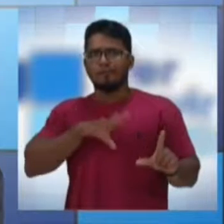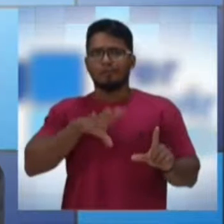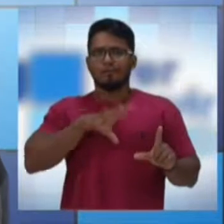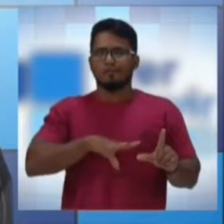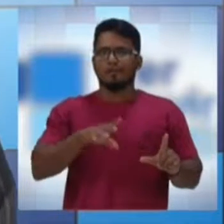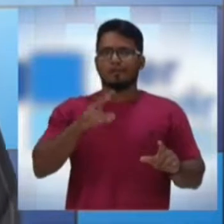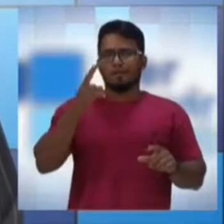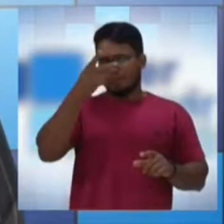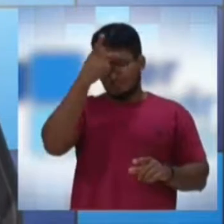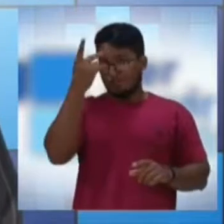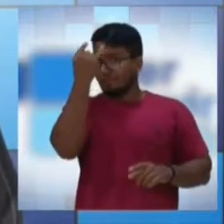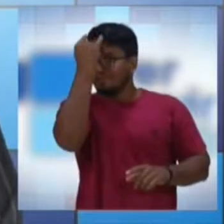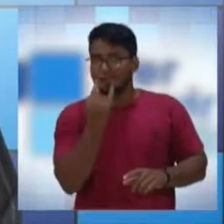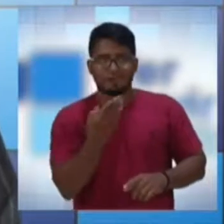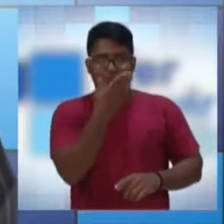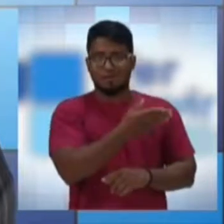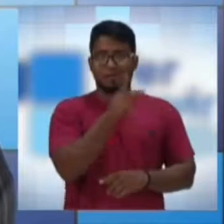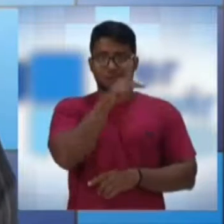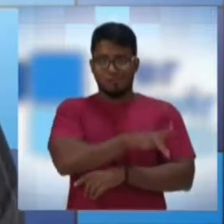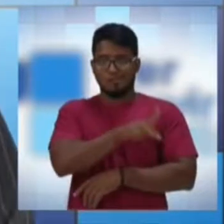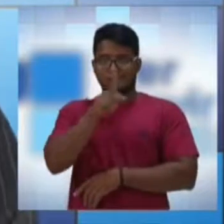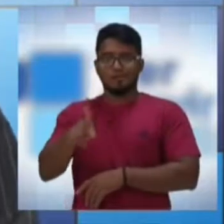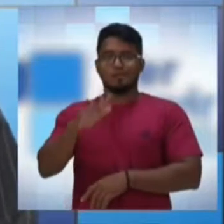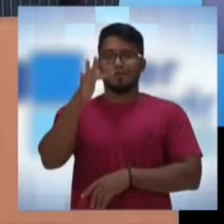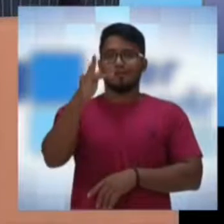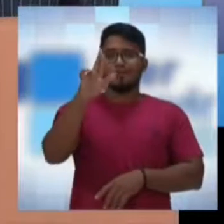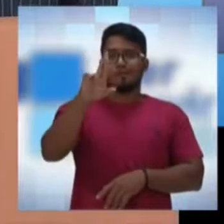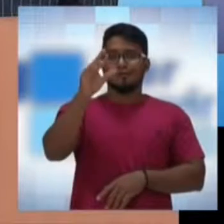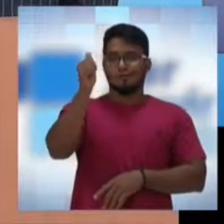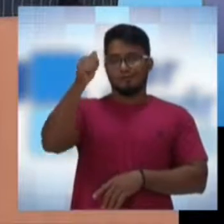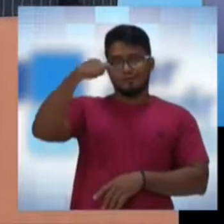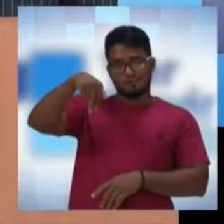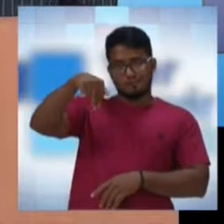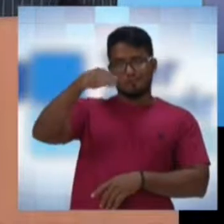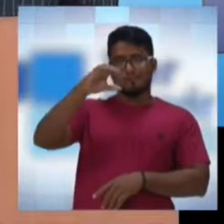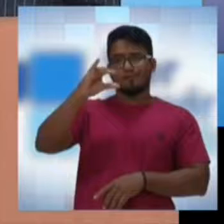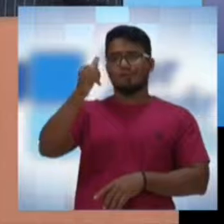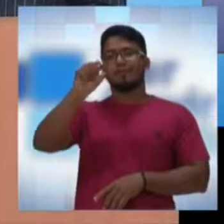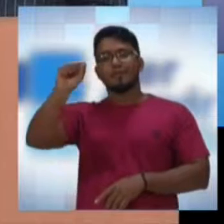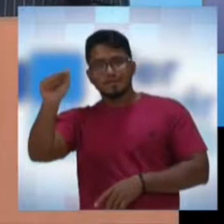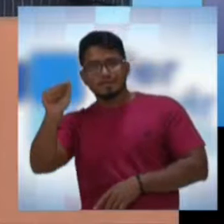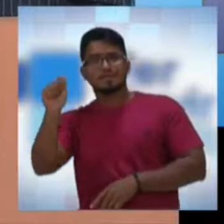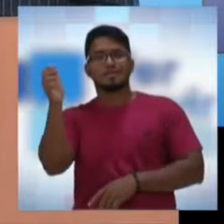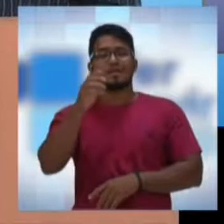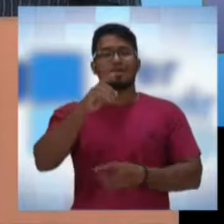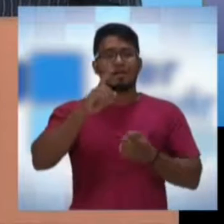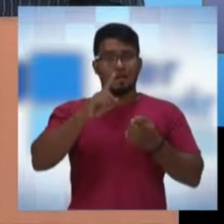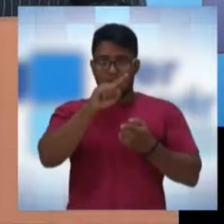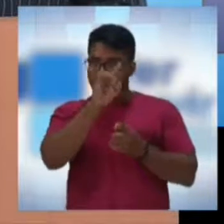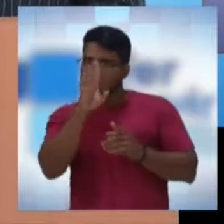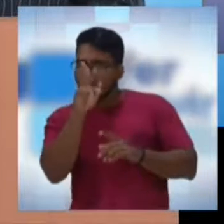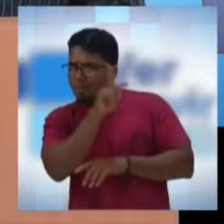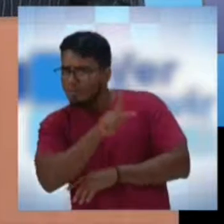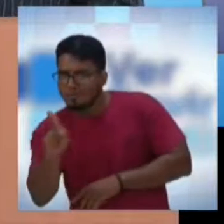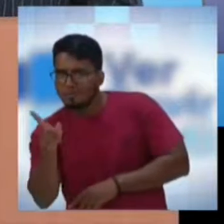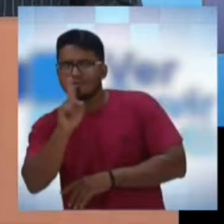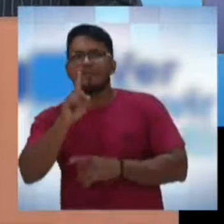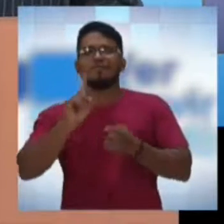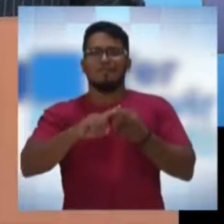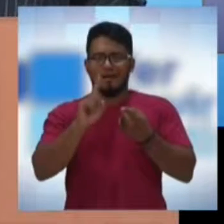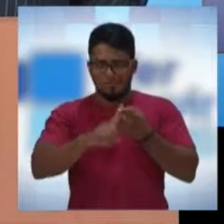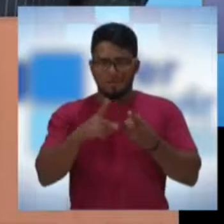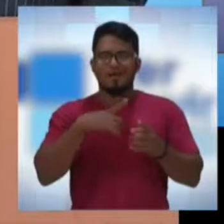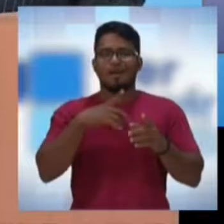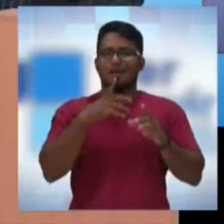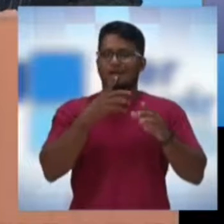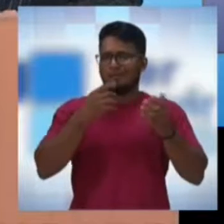cega. Estamos falando da professora Francisca Josefa, que além de professora, também é música, né? Toca